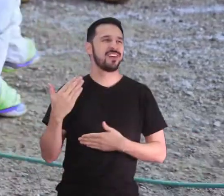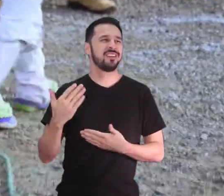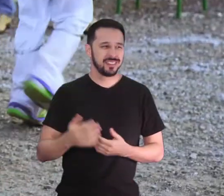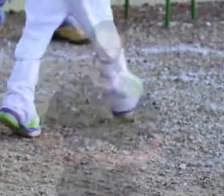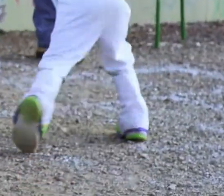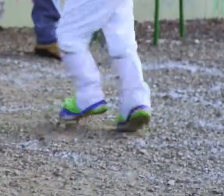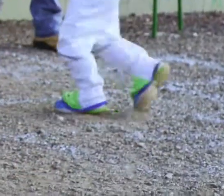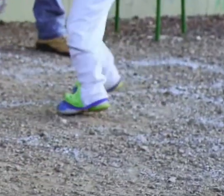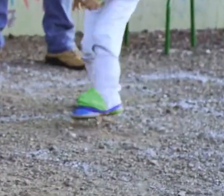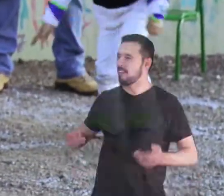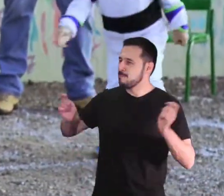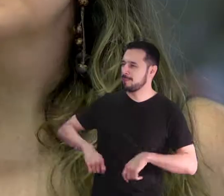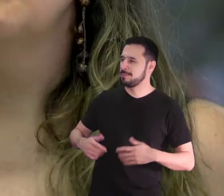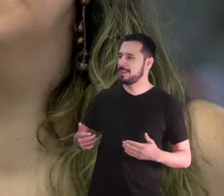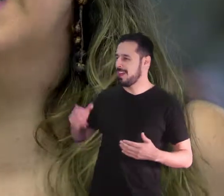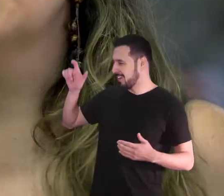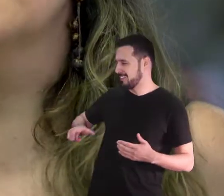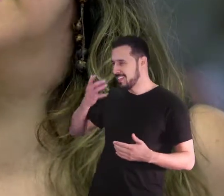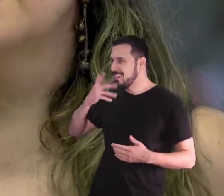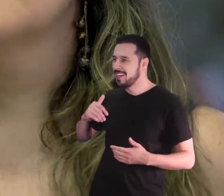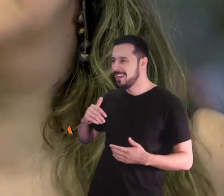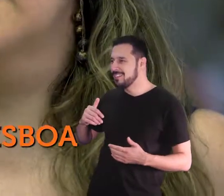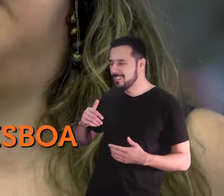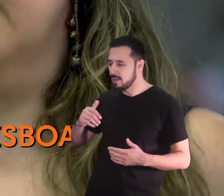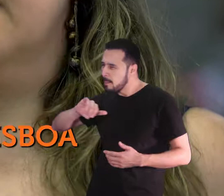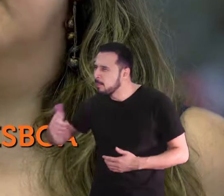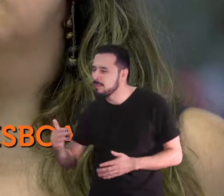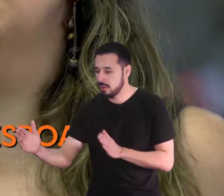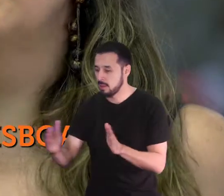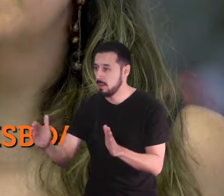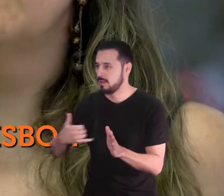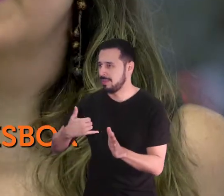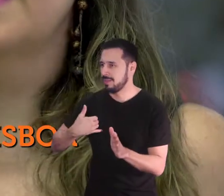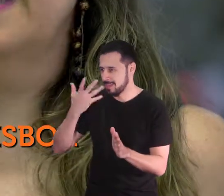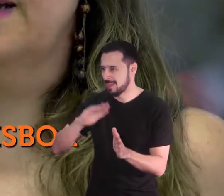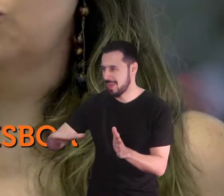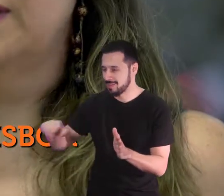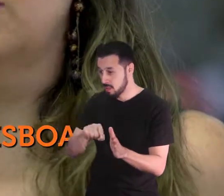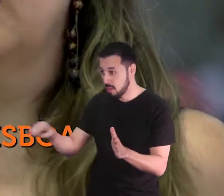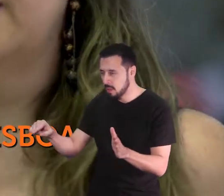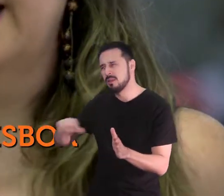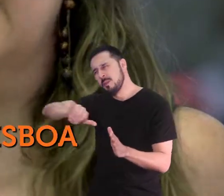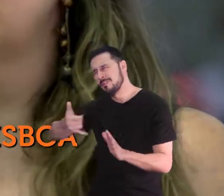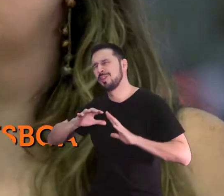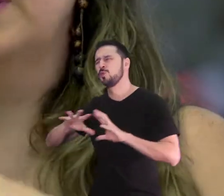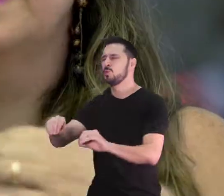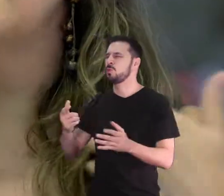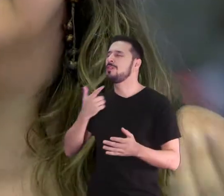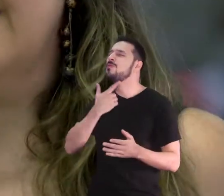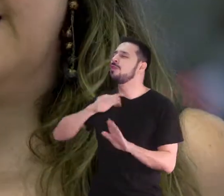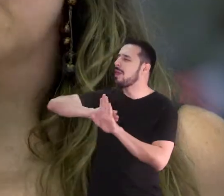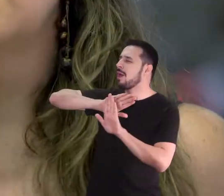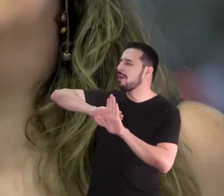aprendem, se desenvolvem. É uma possibilidade dessa criança ser criança, de viver a infância dela na sua intencionalidade, na